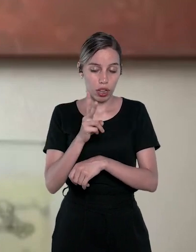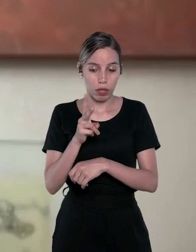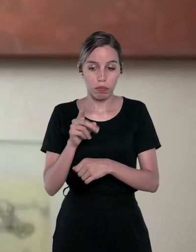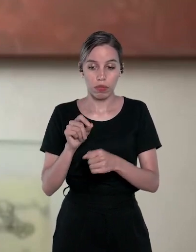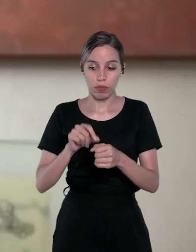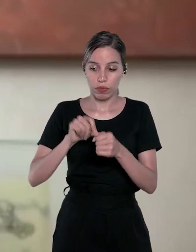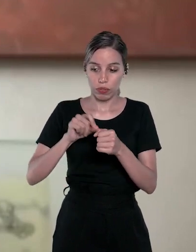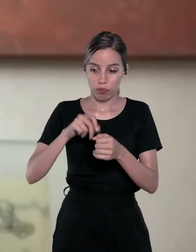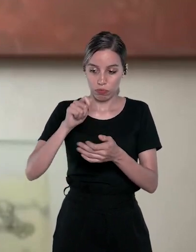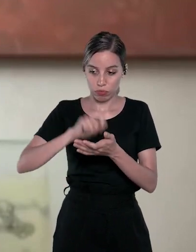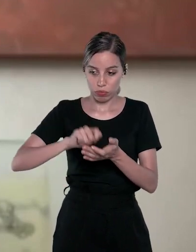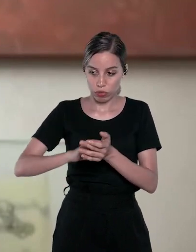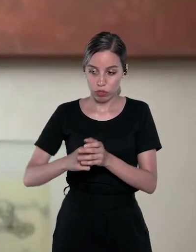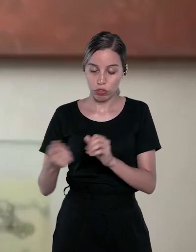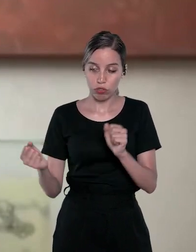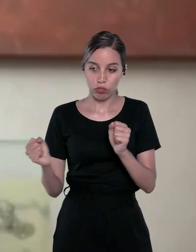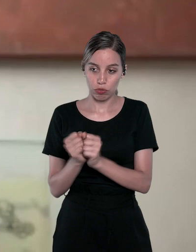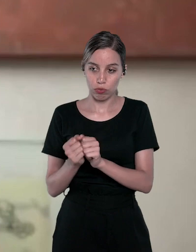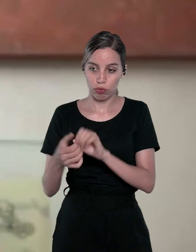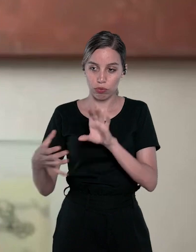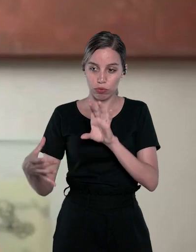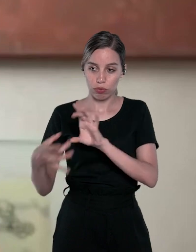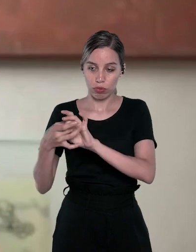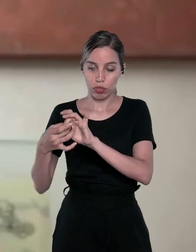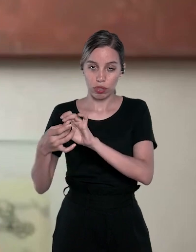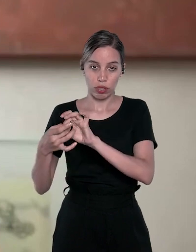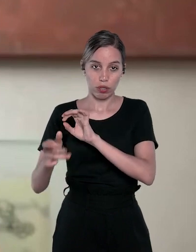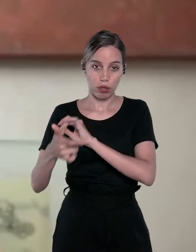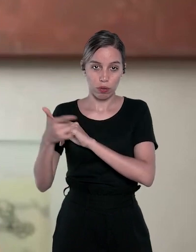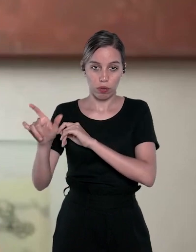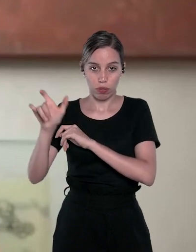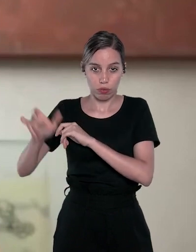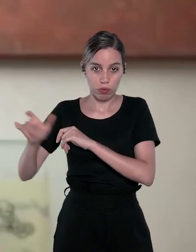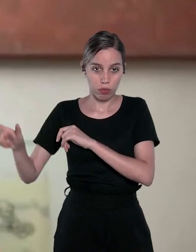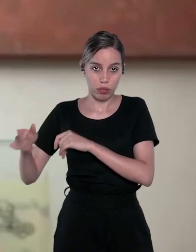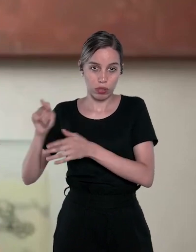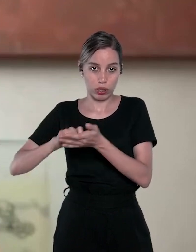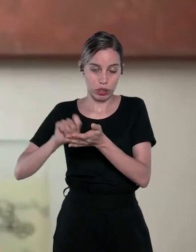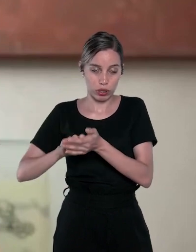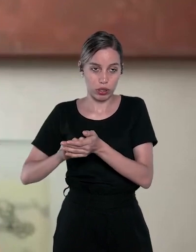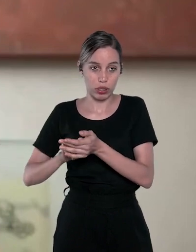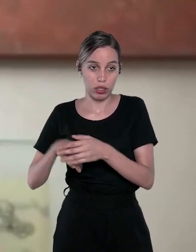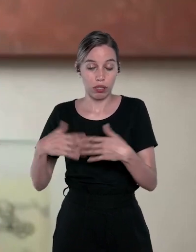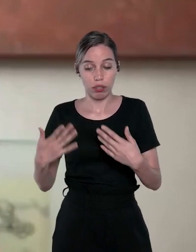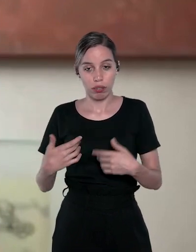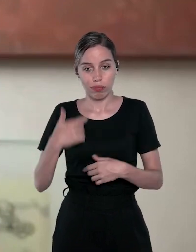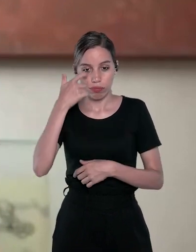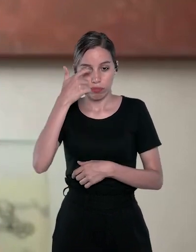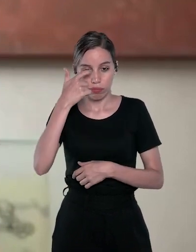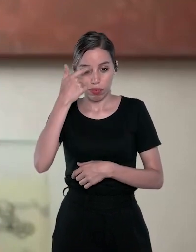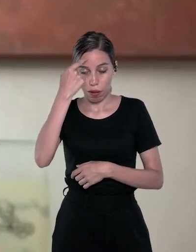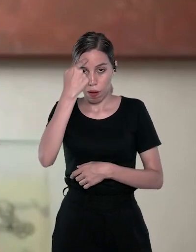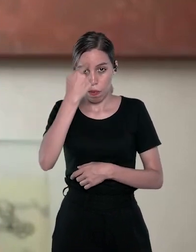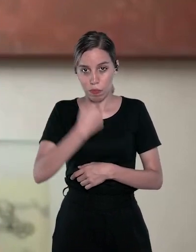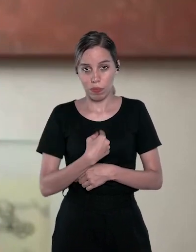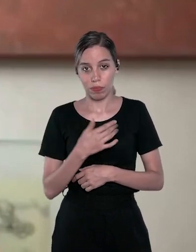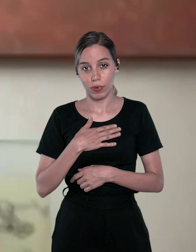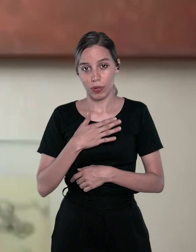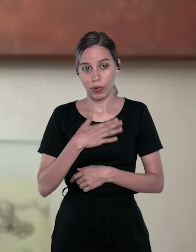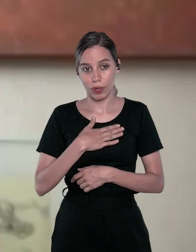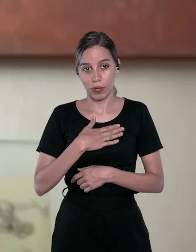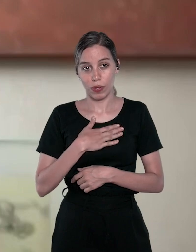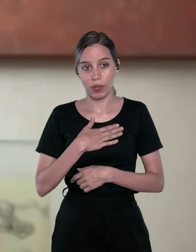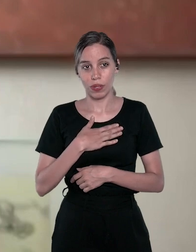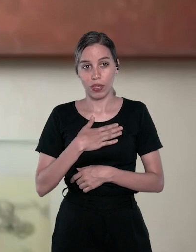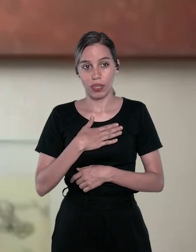e outros artistas. E daí nasceram os perfis. Isso eu fui